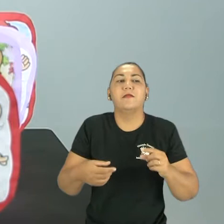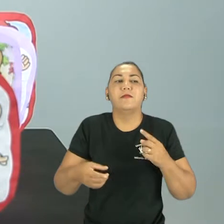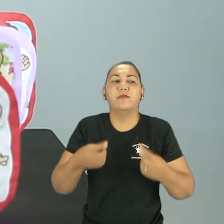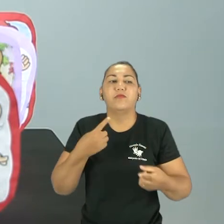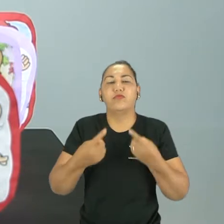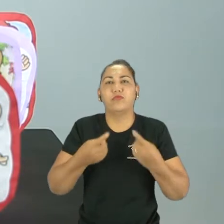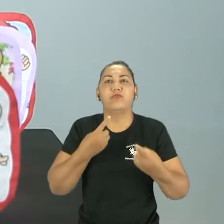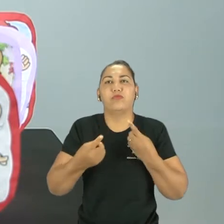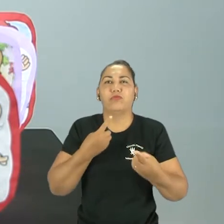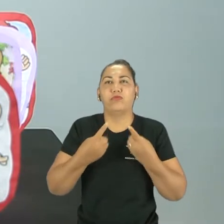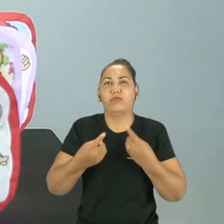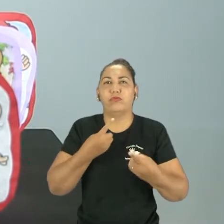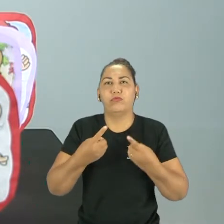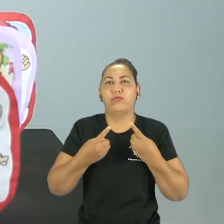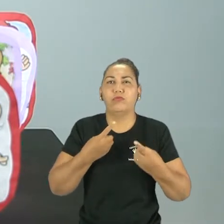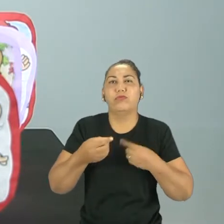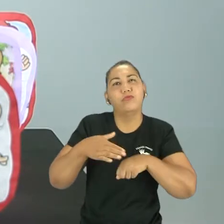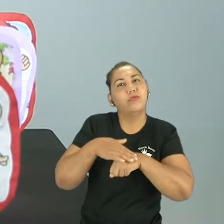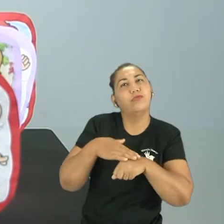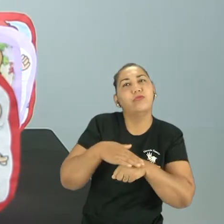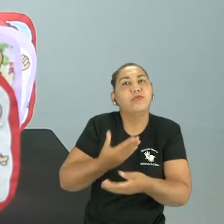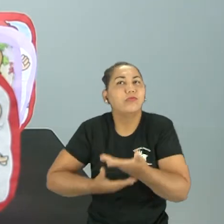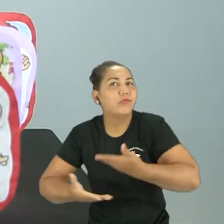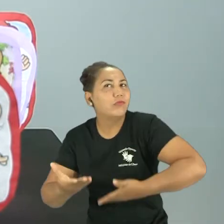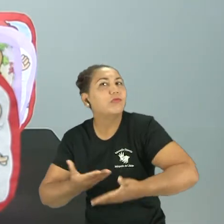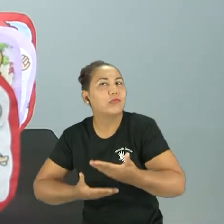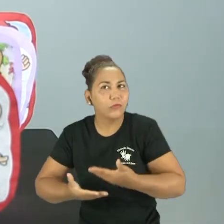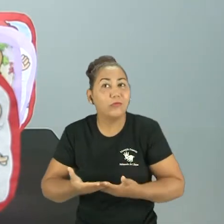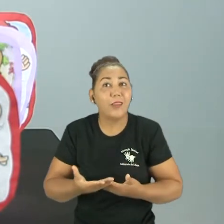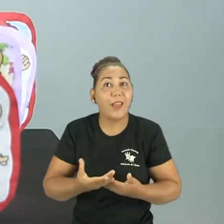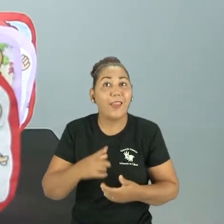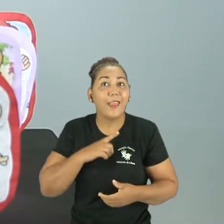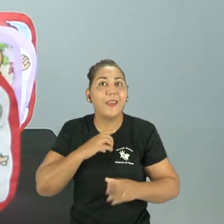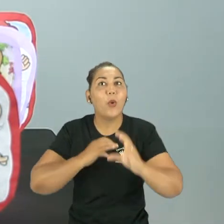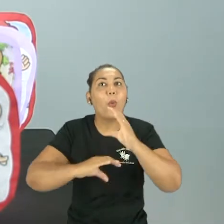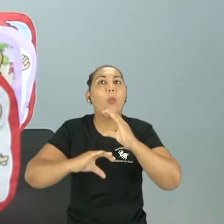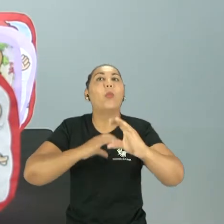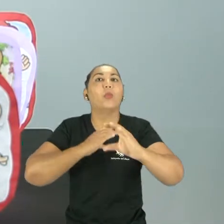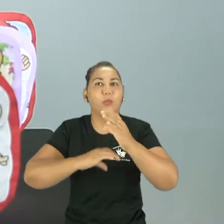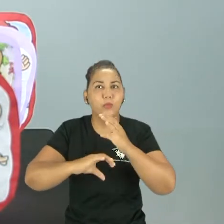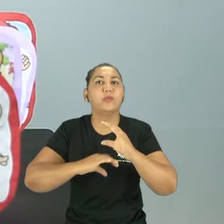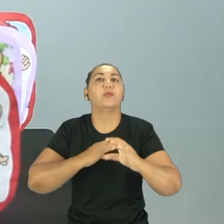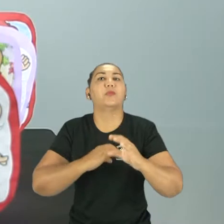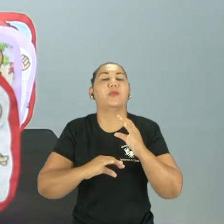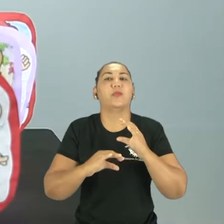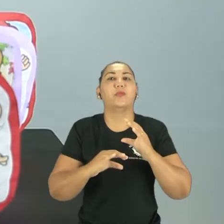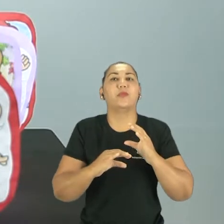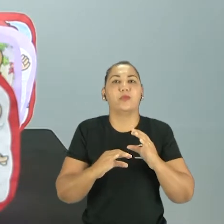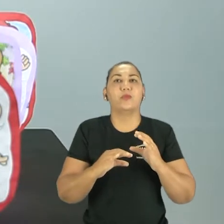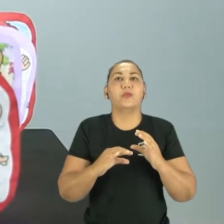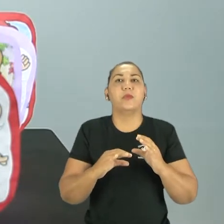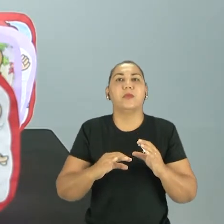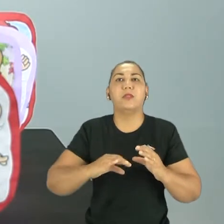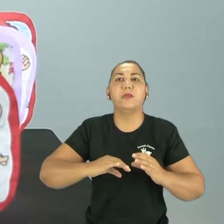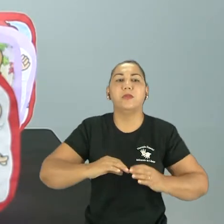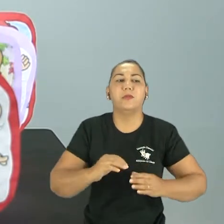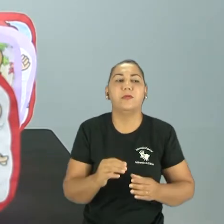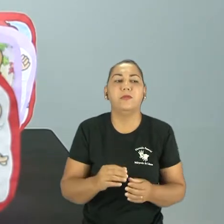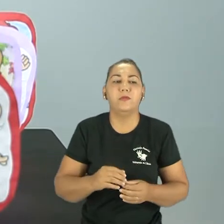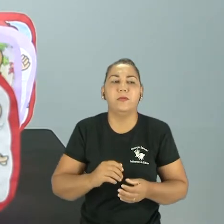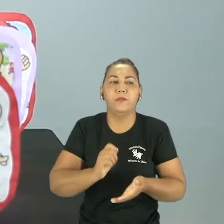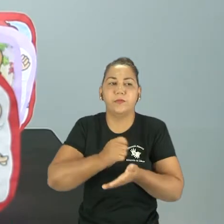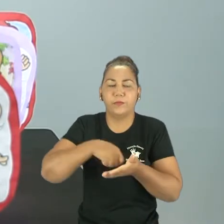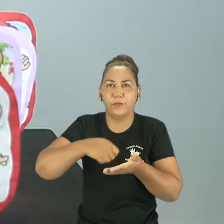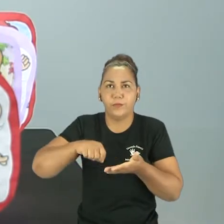Eles conversam entre si. Eles têm o quê? Uma comunicação. O autor,